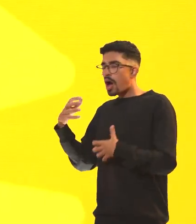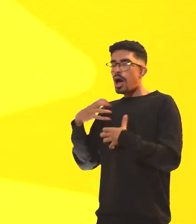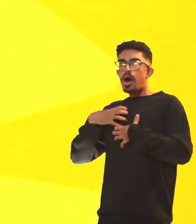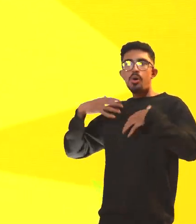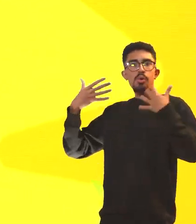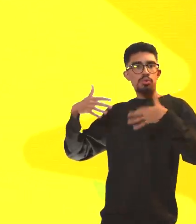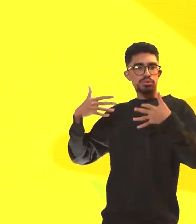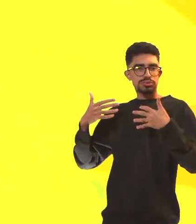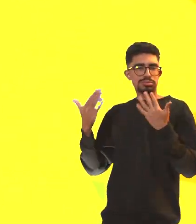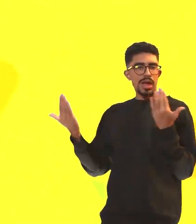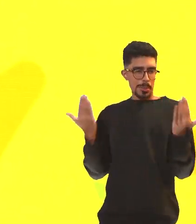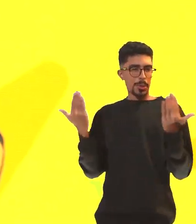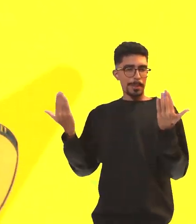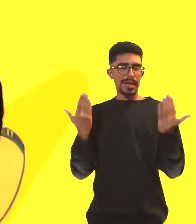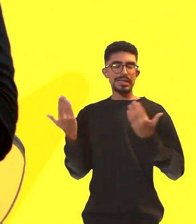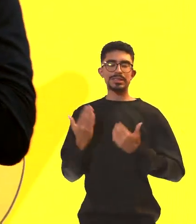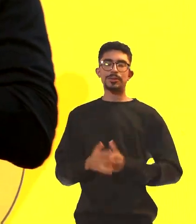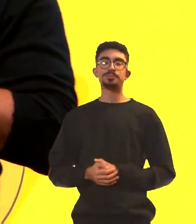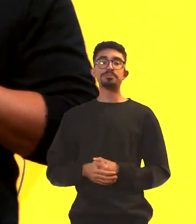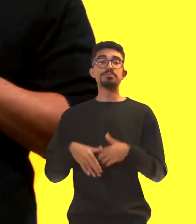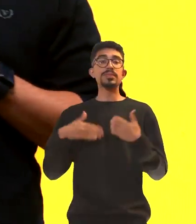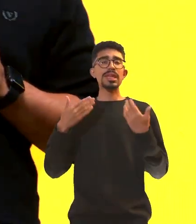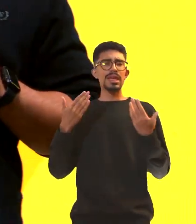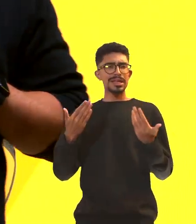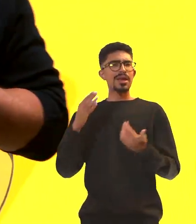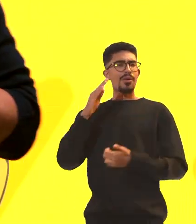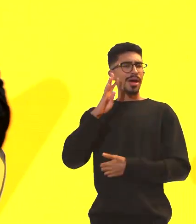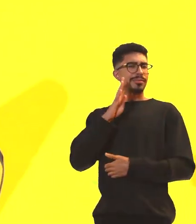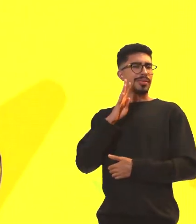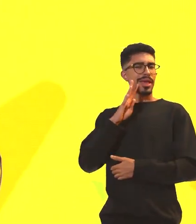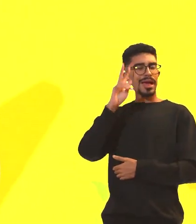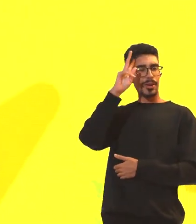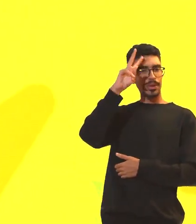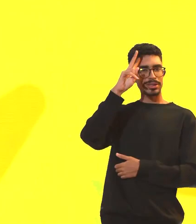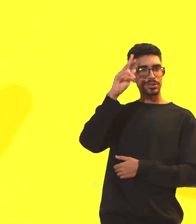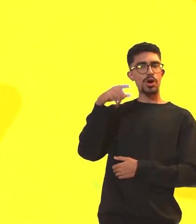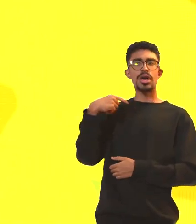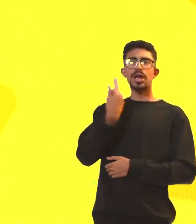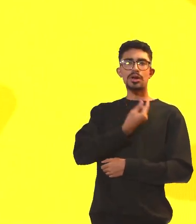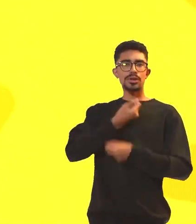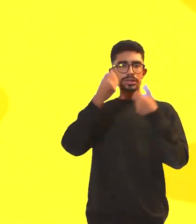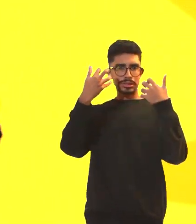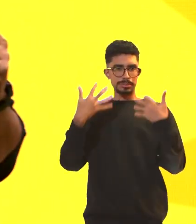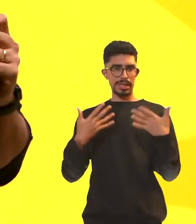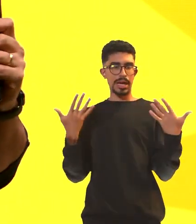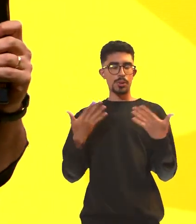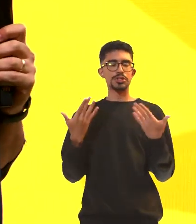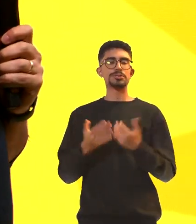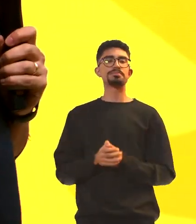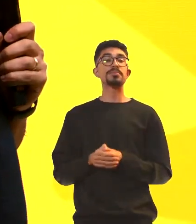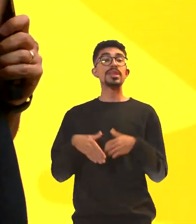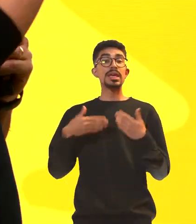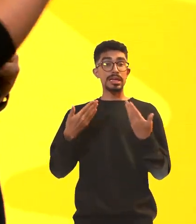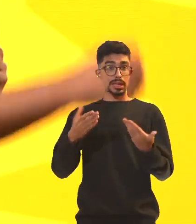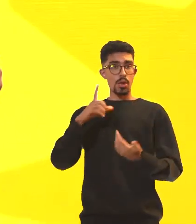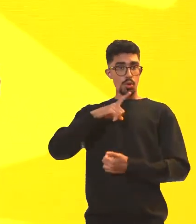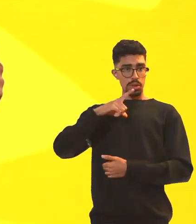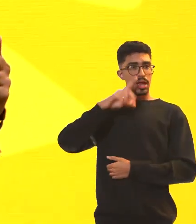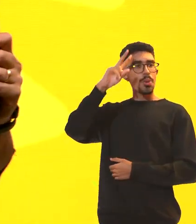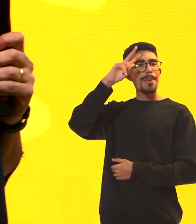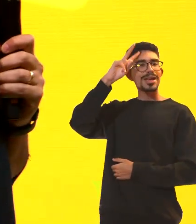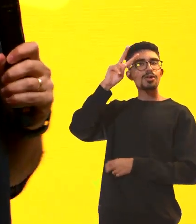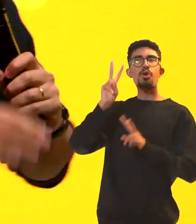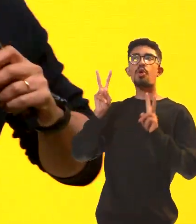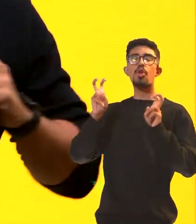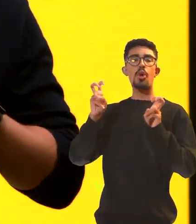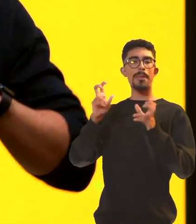iniciar essa mensagem, que é uma ótima analogia do que a gente vai conversar hoje aqui. Ele conta a história de um casal que se conheceu